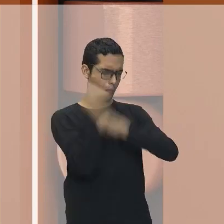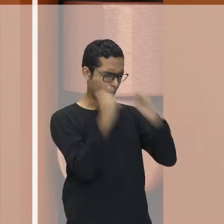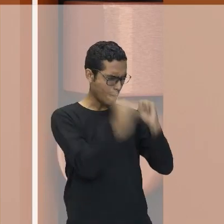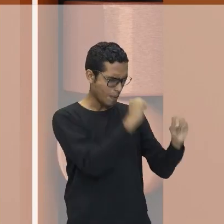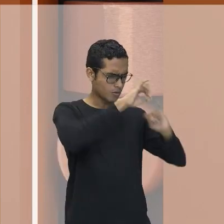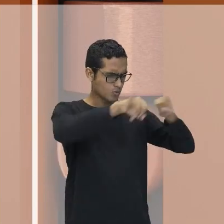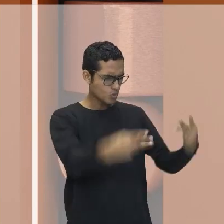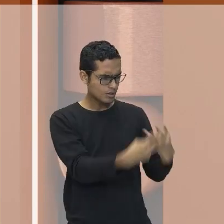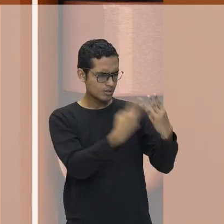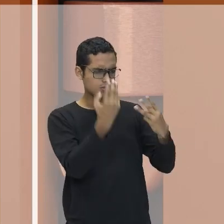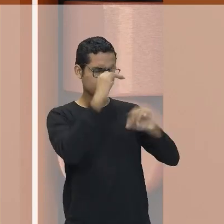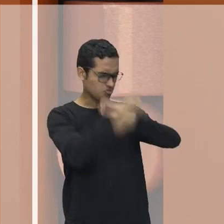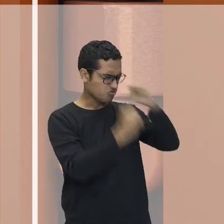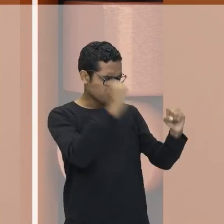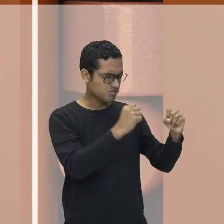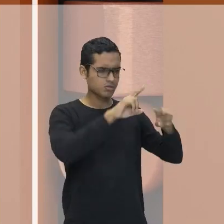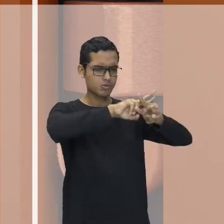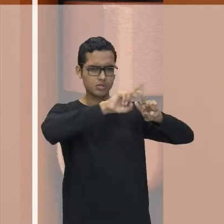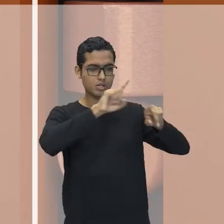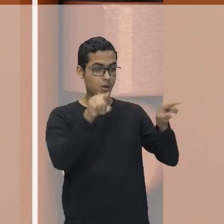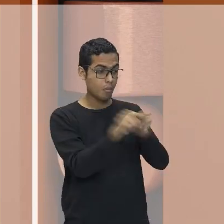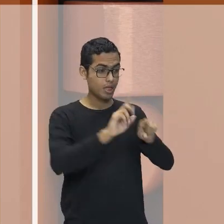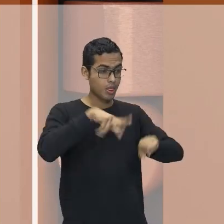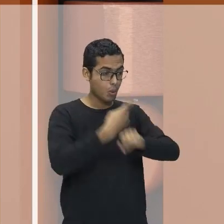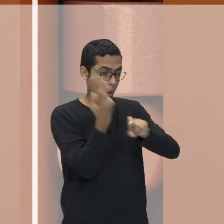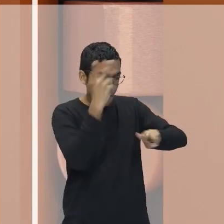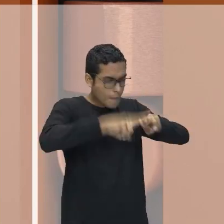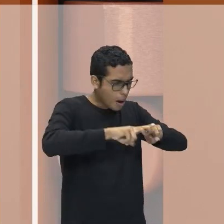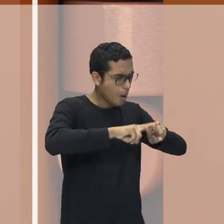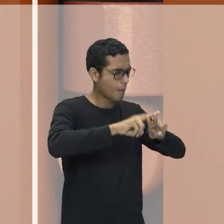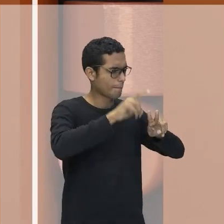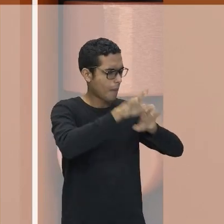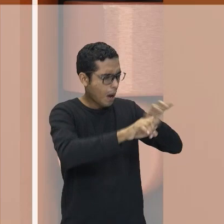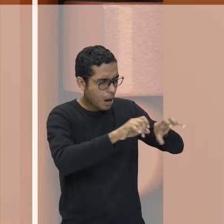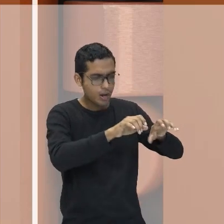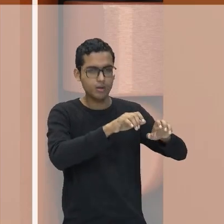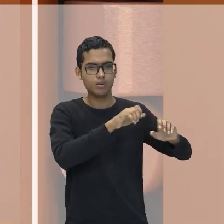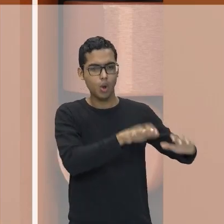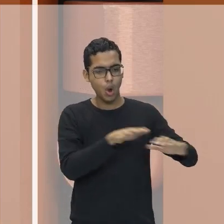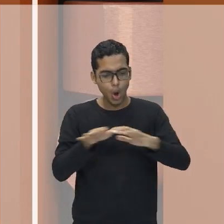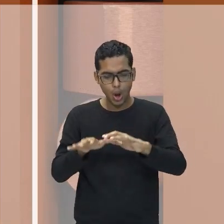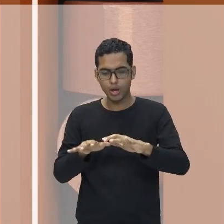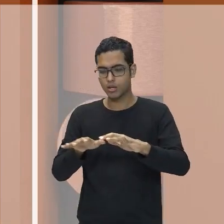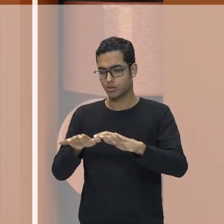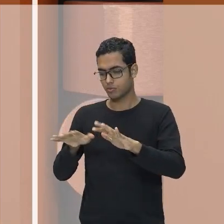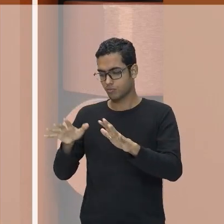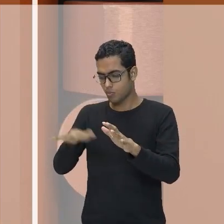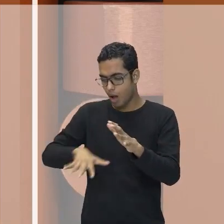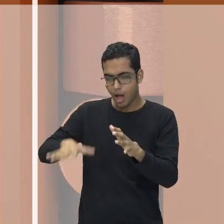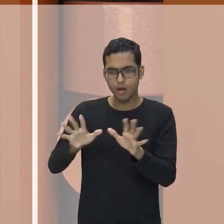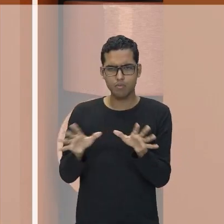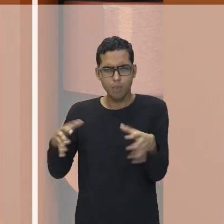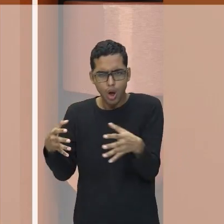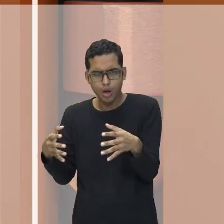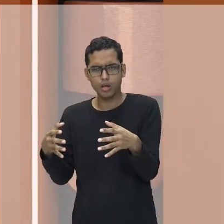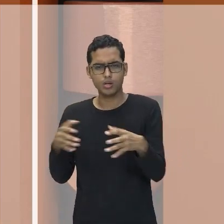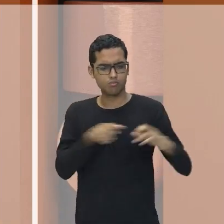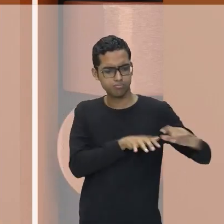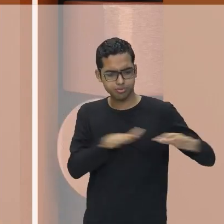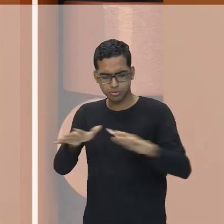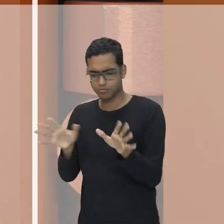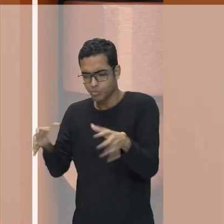esse aprisionamento de campo de concentração, a gente conhece hoje em dia como o Holocausto, o extermínio de milhares de judeus nos campos